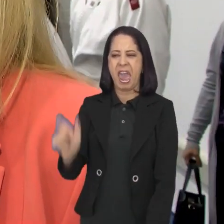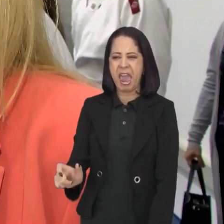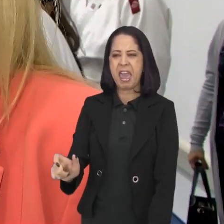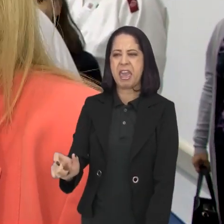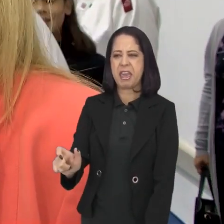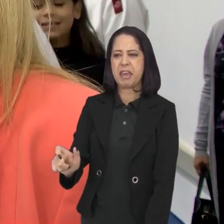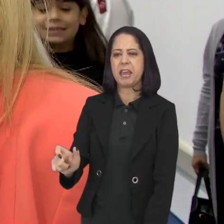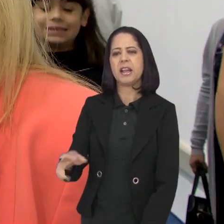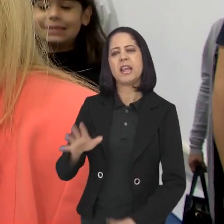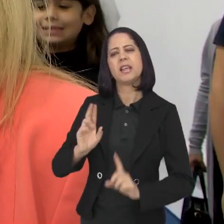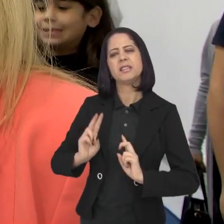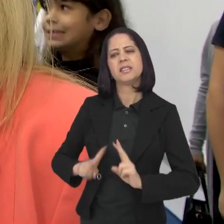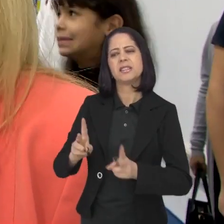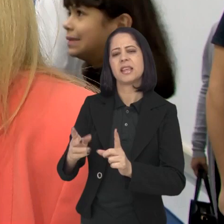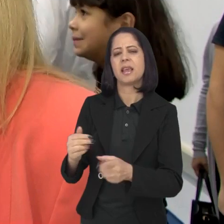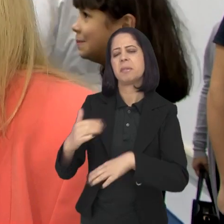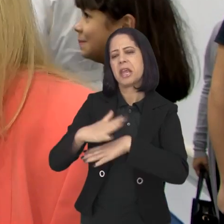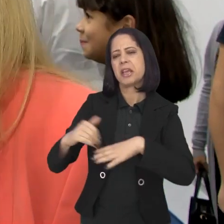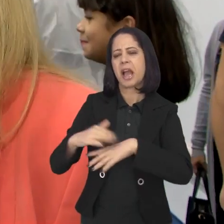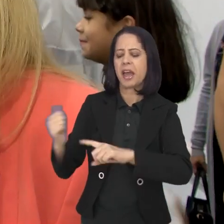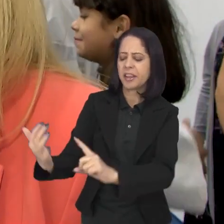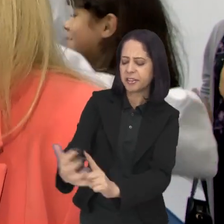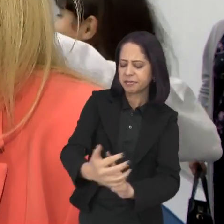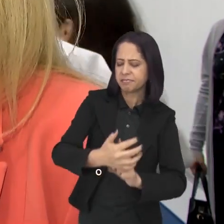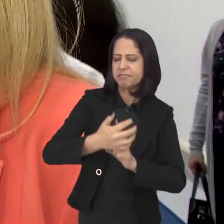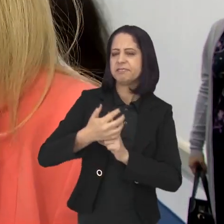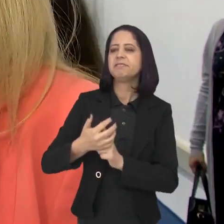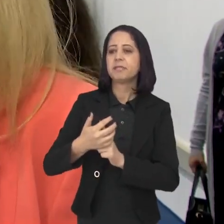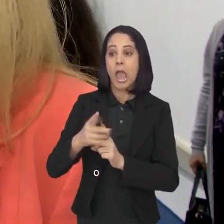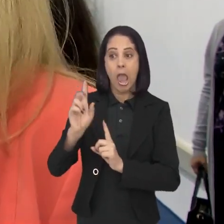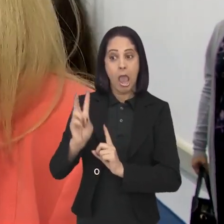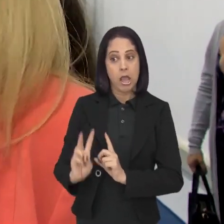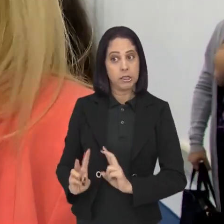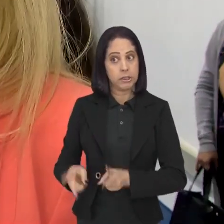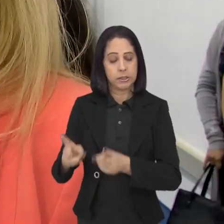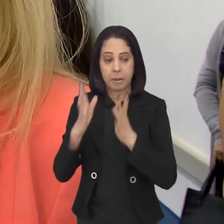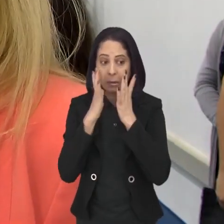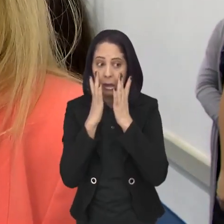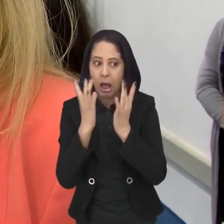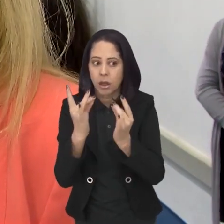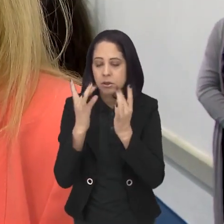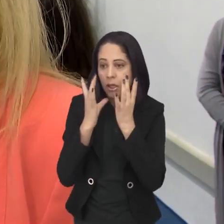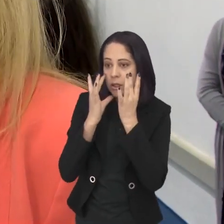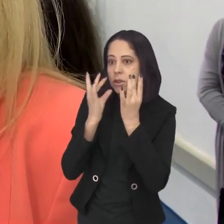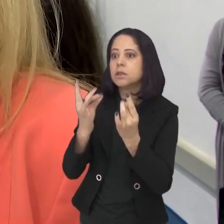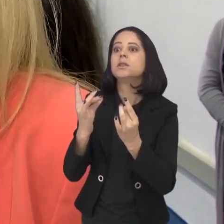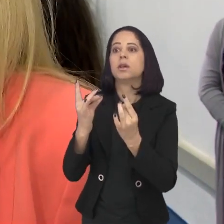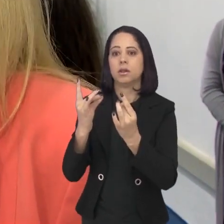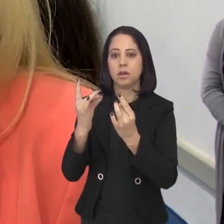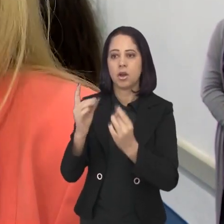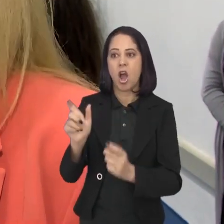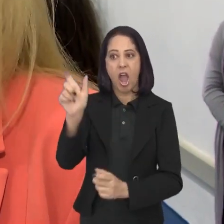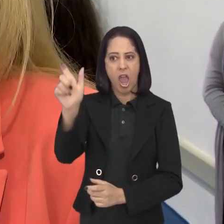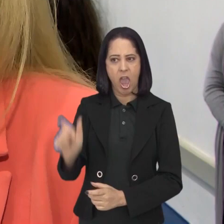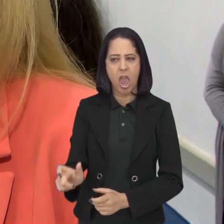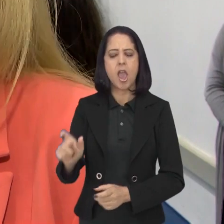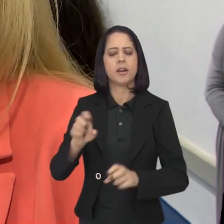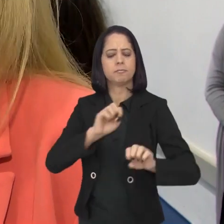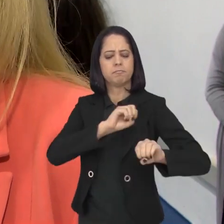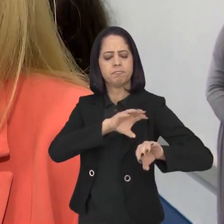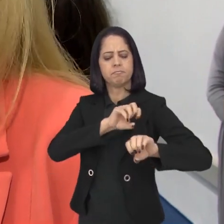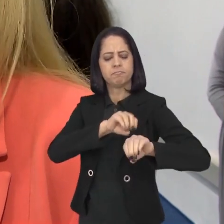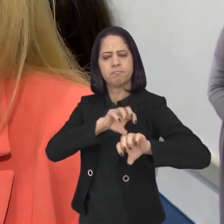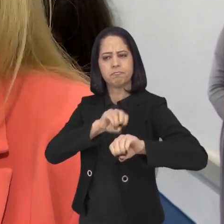né? Então ele é uma pessoa muito acolhedora, muito atenciosa e agrega muitos